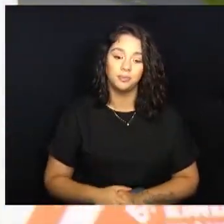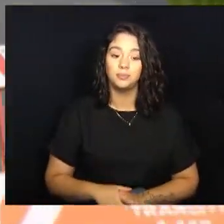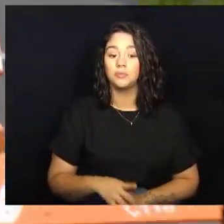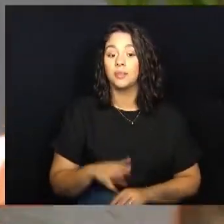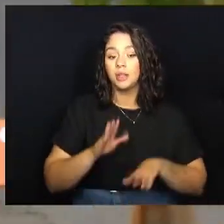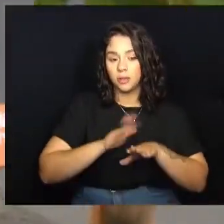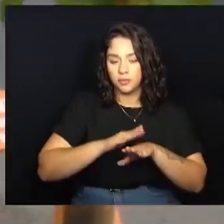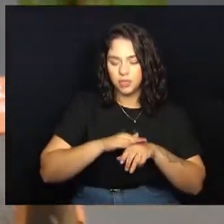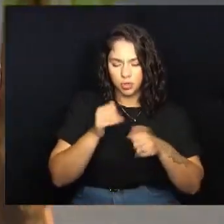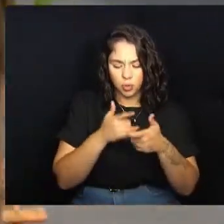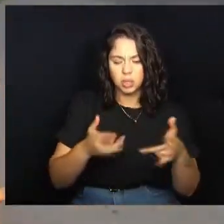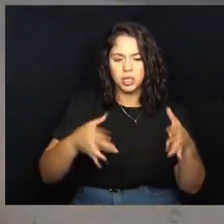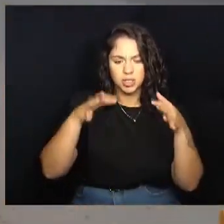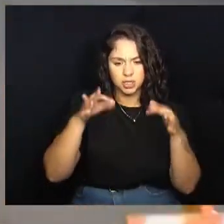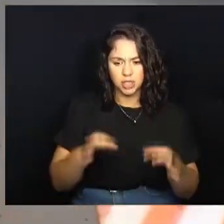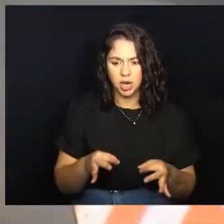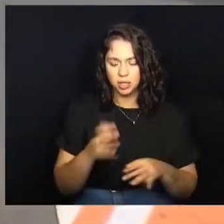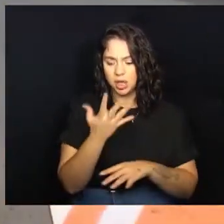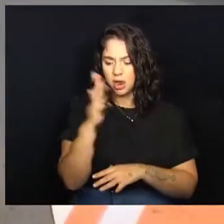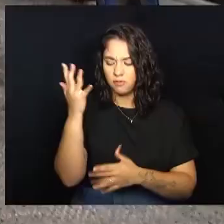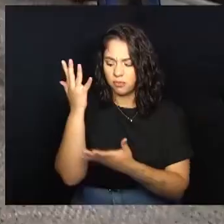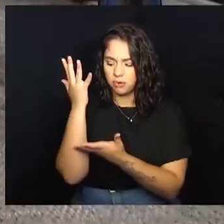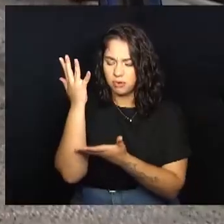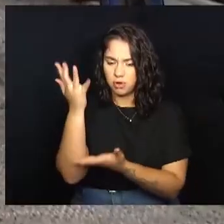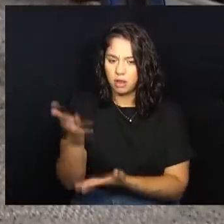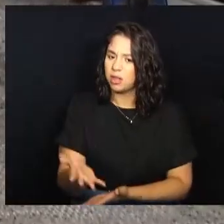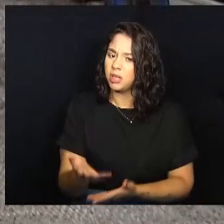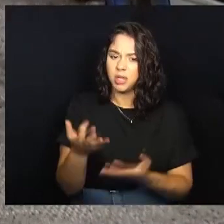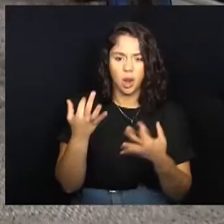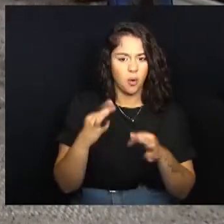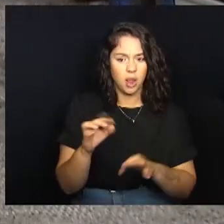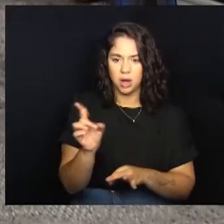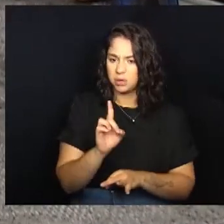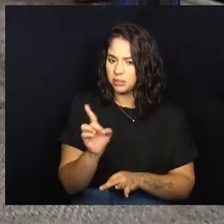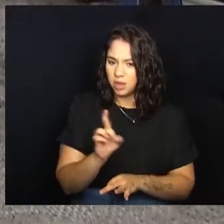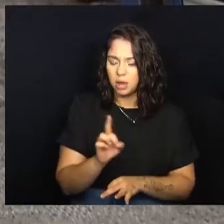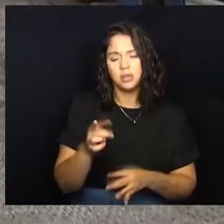coisa certa. As árvores retiradas eram inadequadas